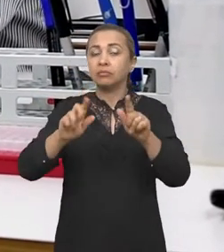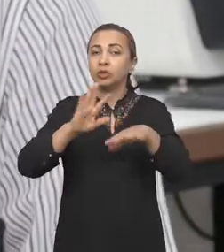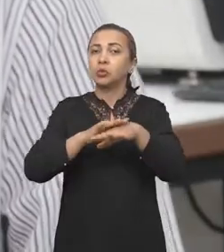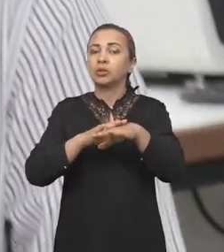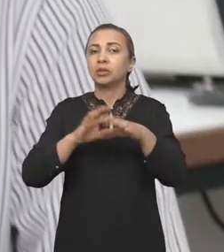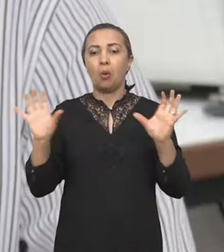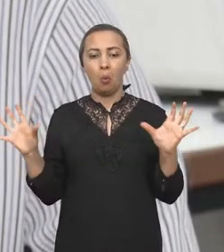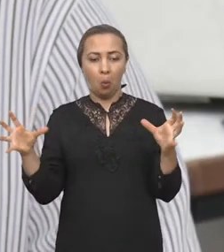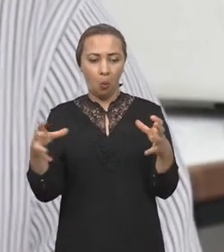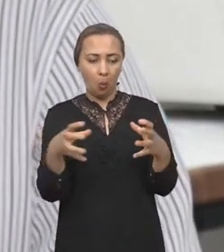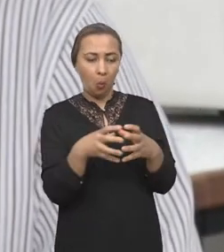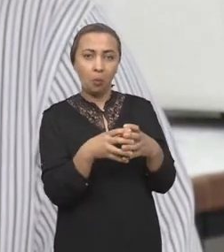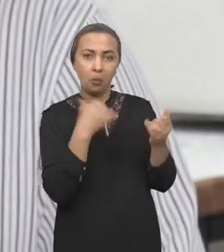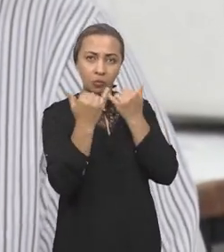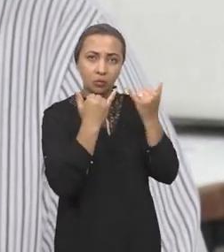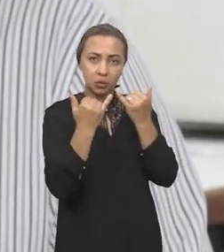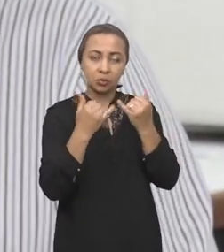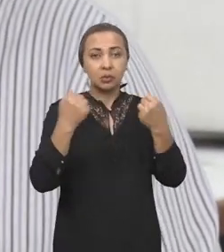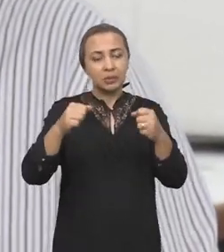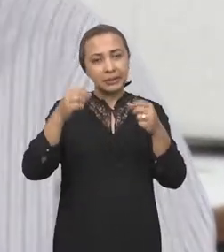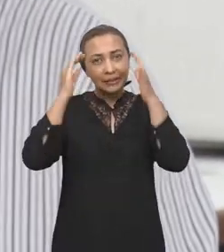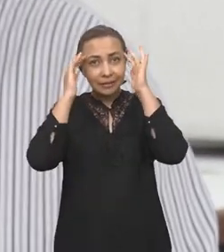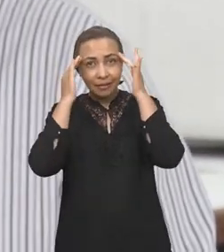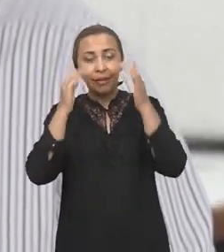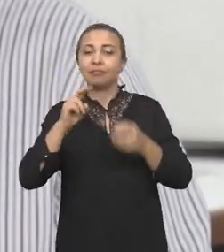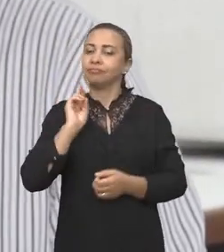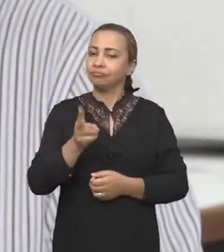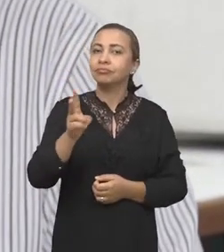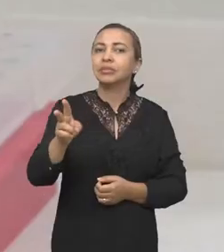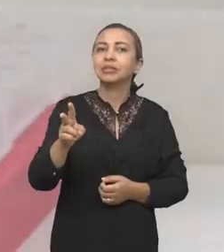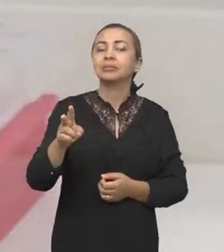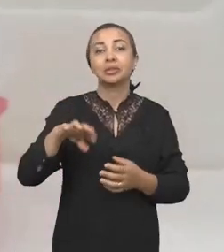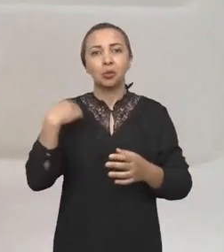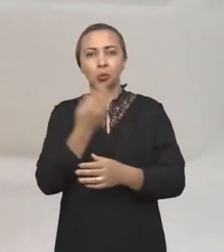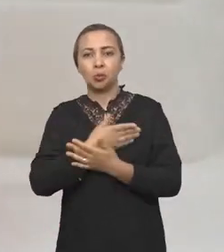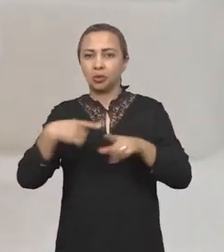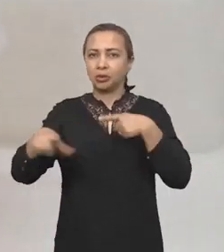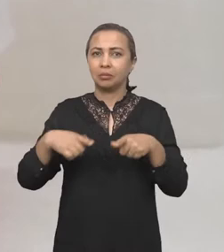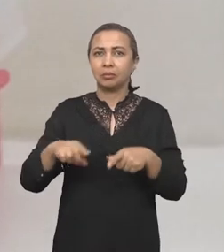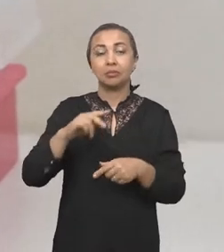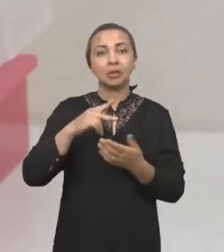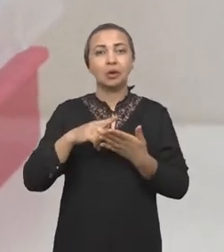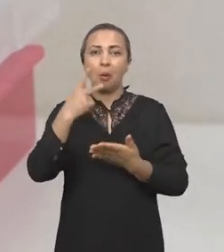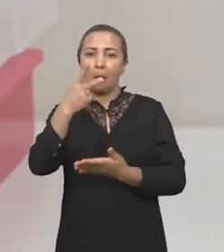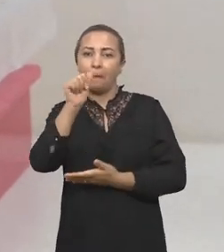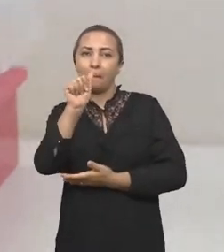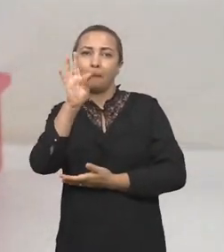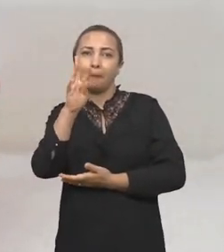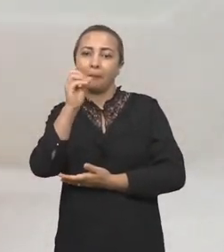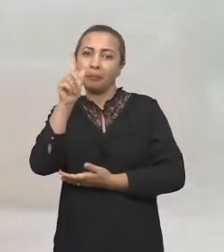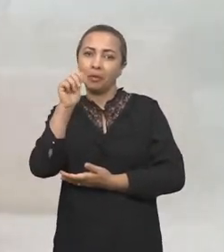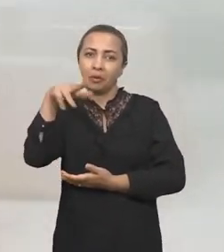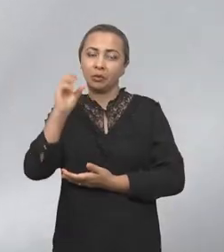doença. É um conjunto de informações que precisa ser levado em consideração frequentemente. A gente lida com um patógeno que